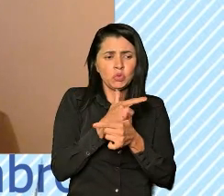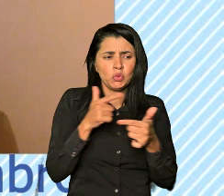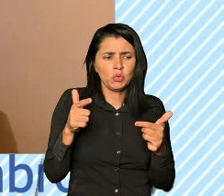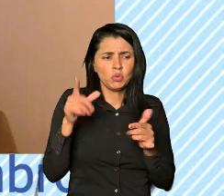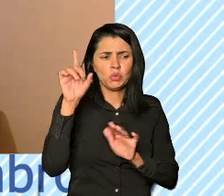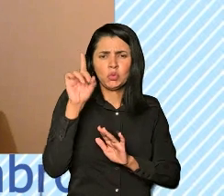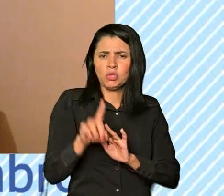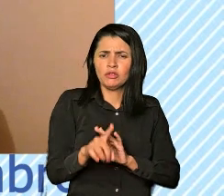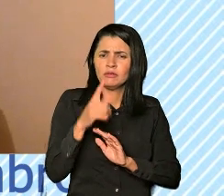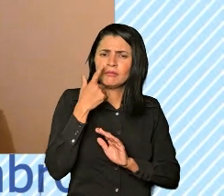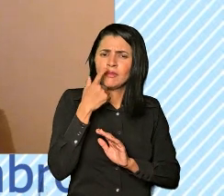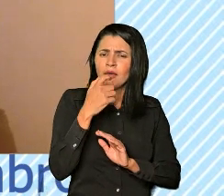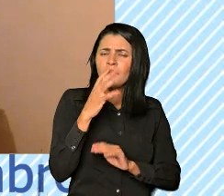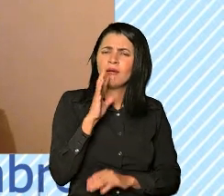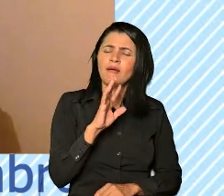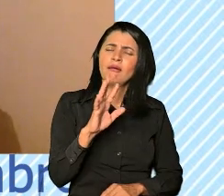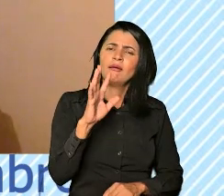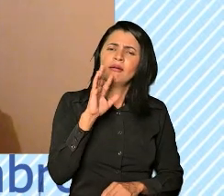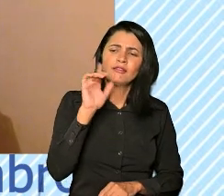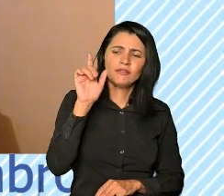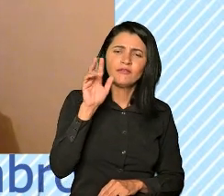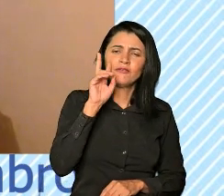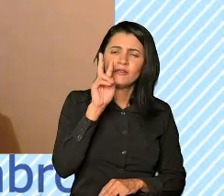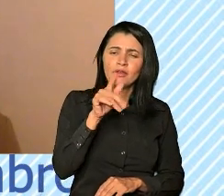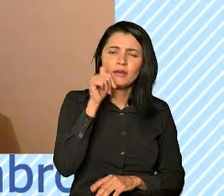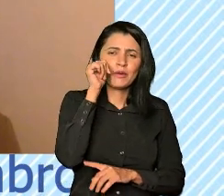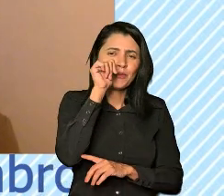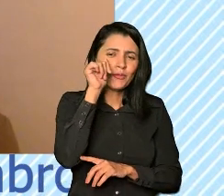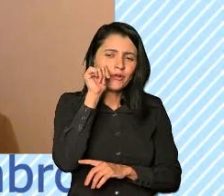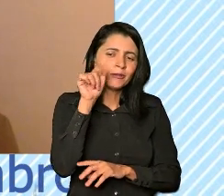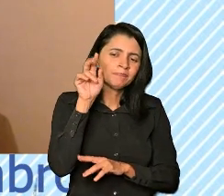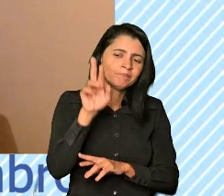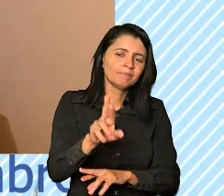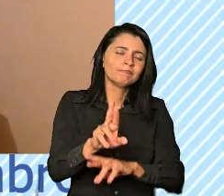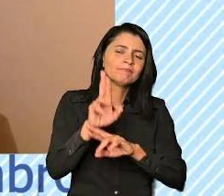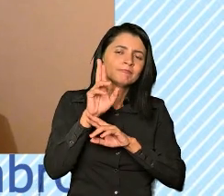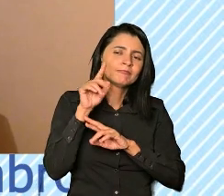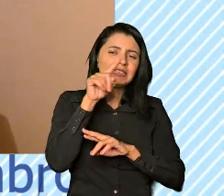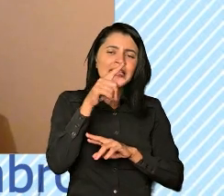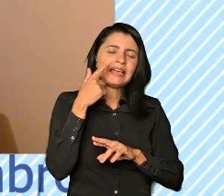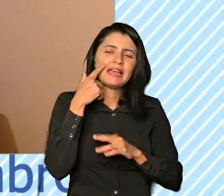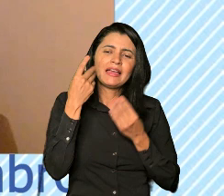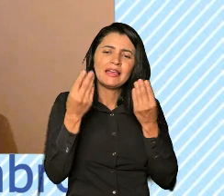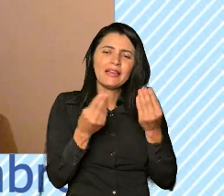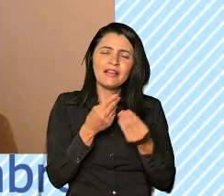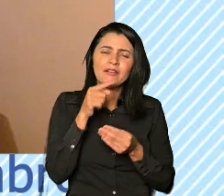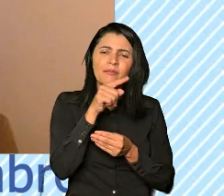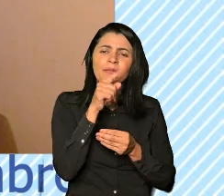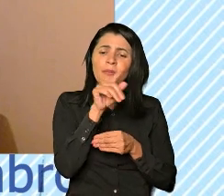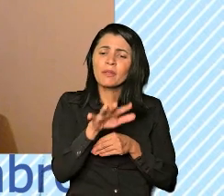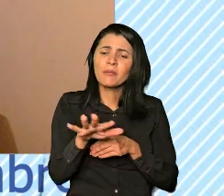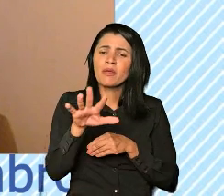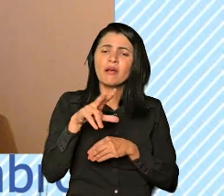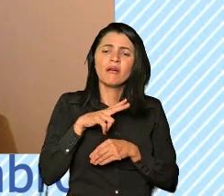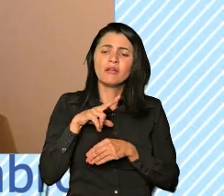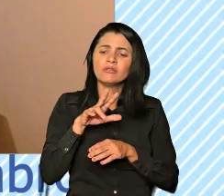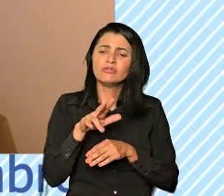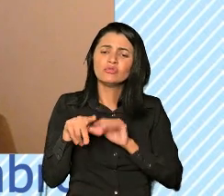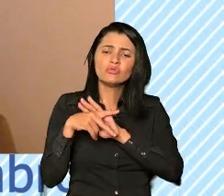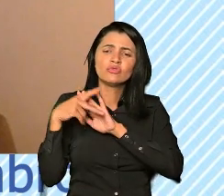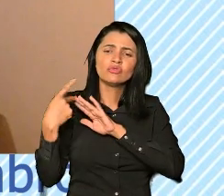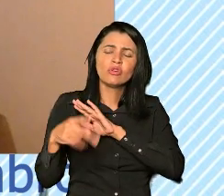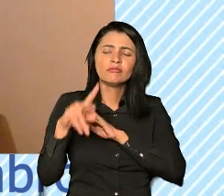muito interessante ver que as mulheres são representadas e elas ficam muito no espaço privado. E aí eu